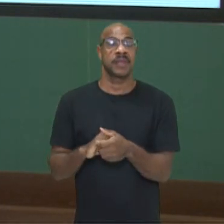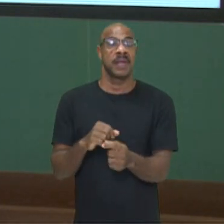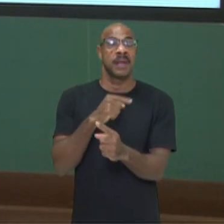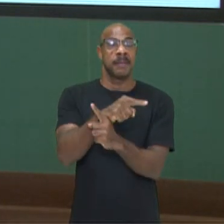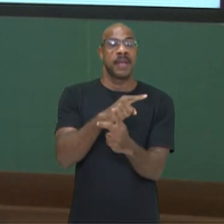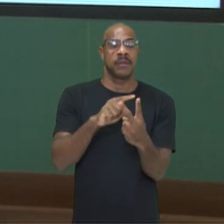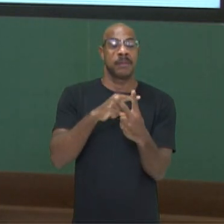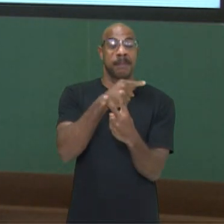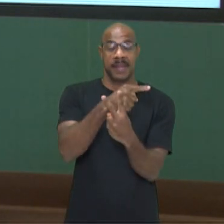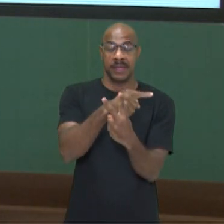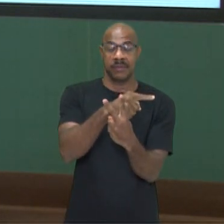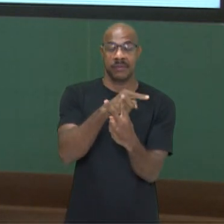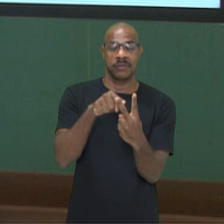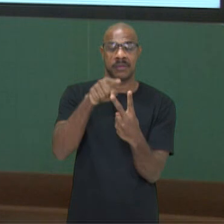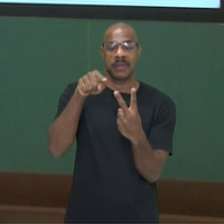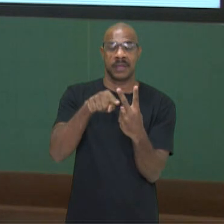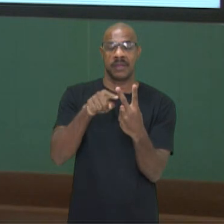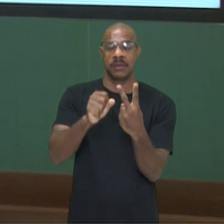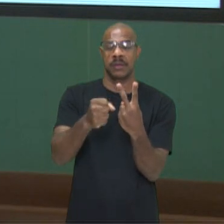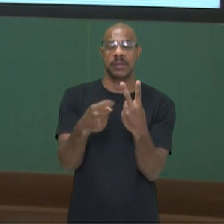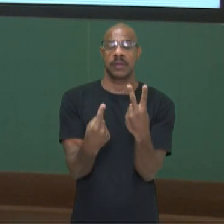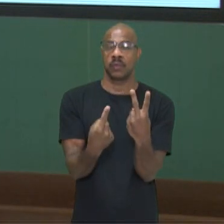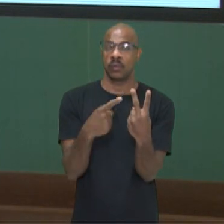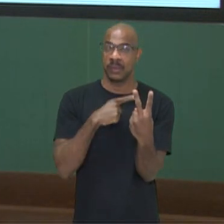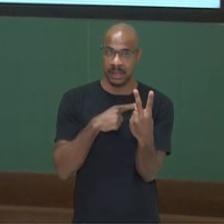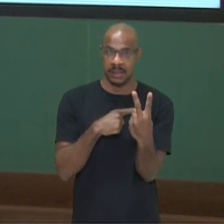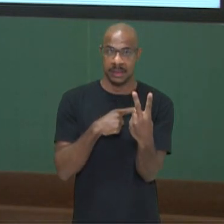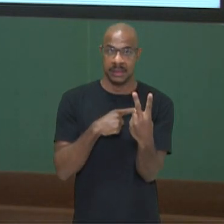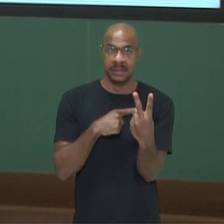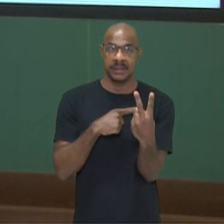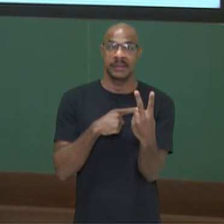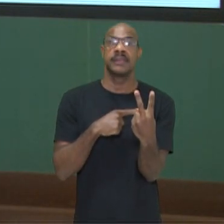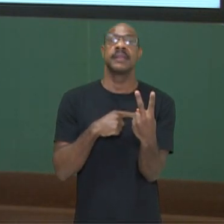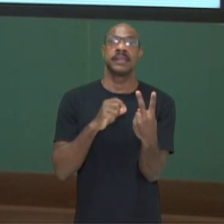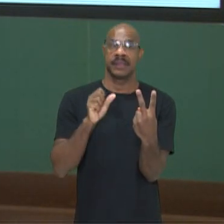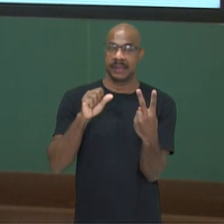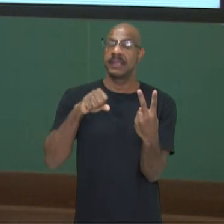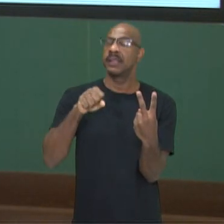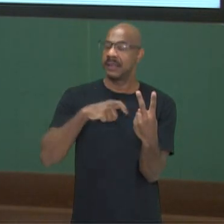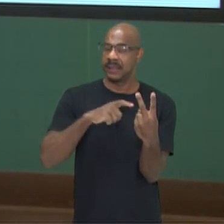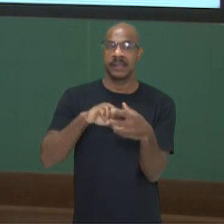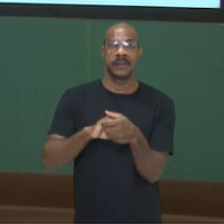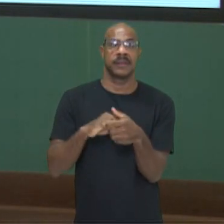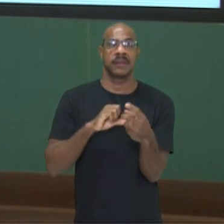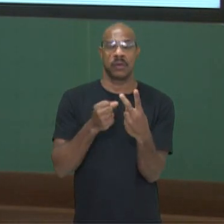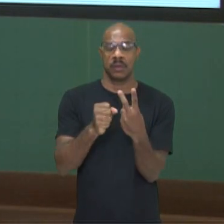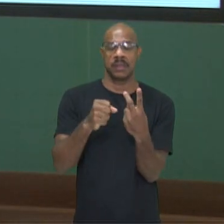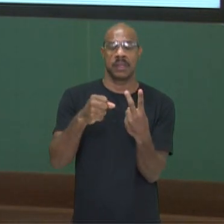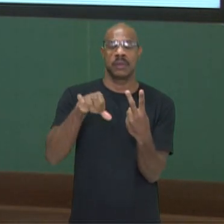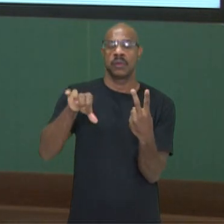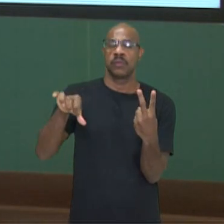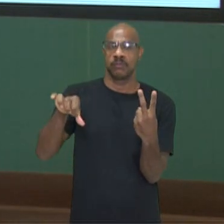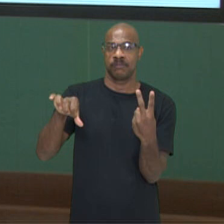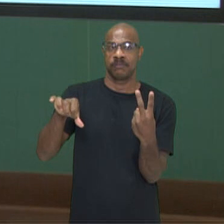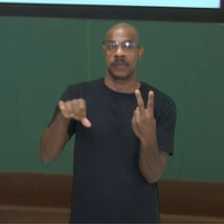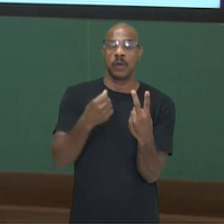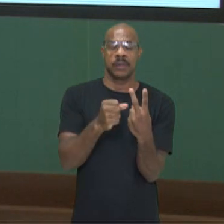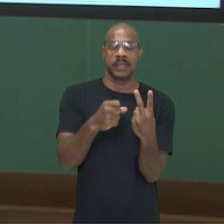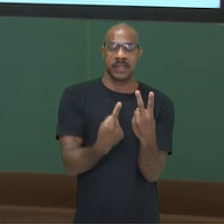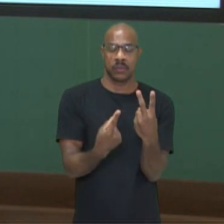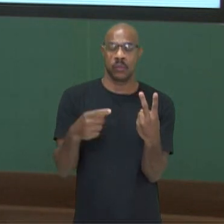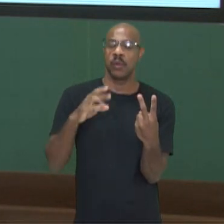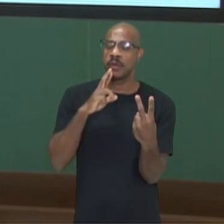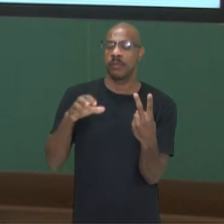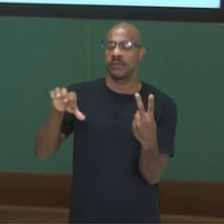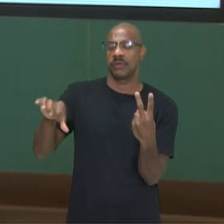raiz de 81, existe? Existe, né? Eu vou fazer a raiz quadrada de 81, que é 9. 9